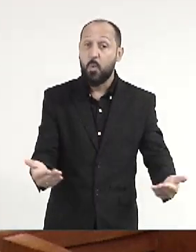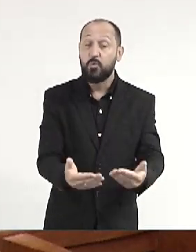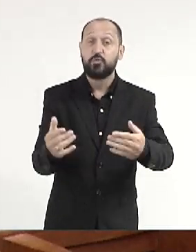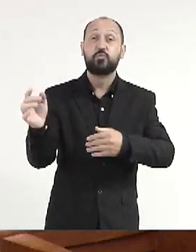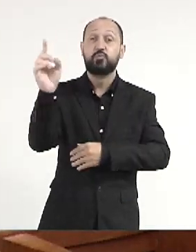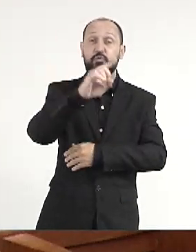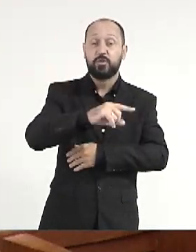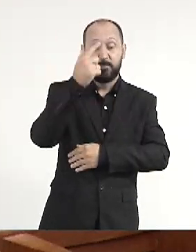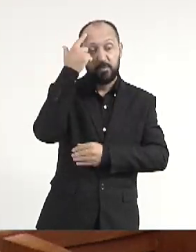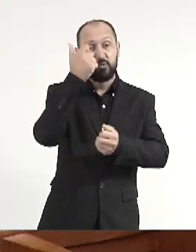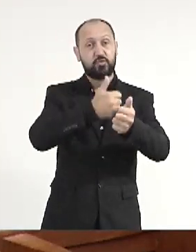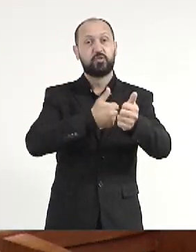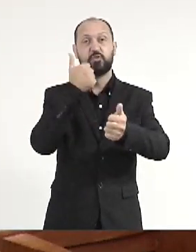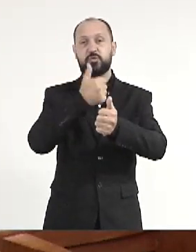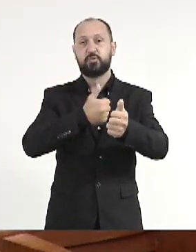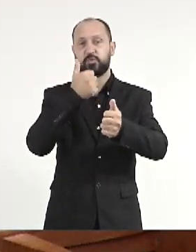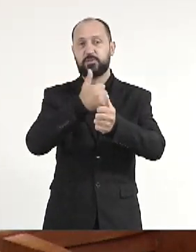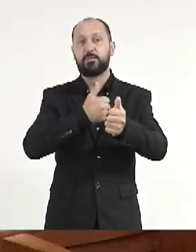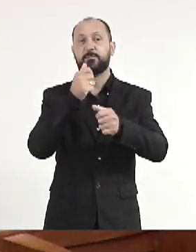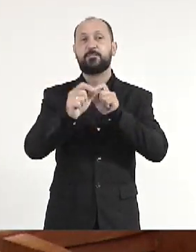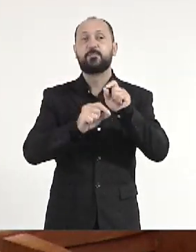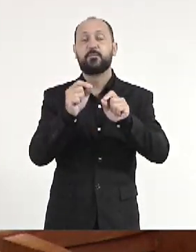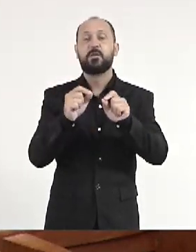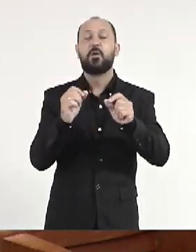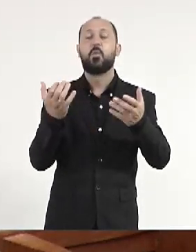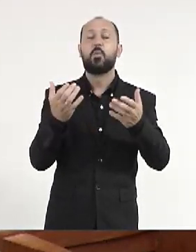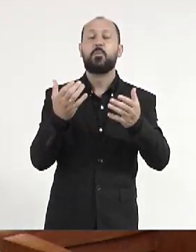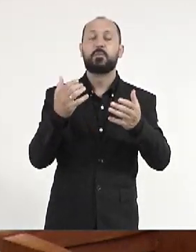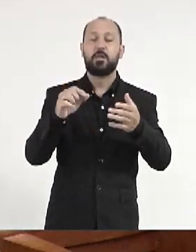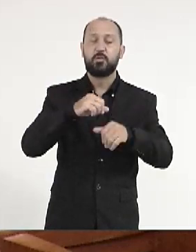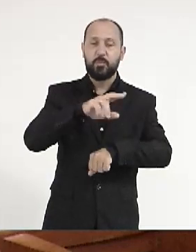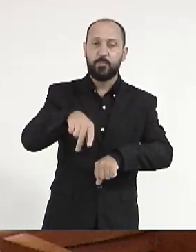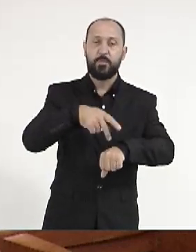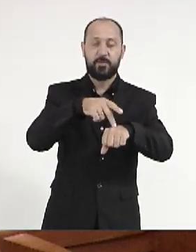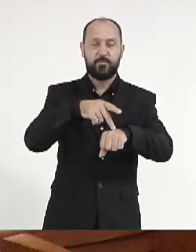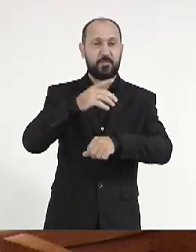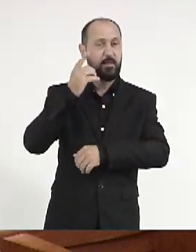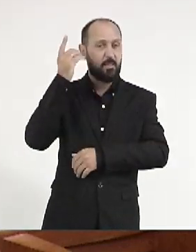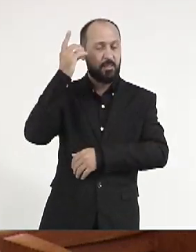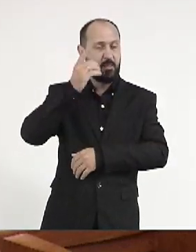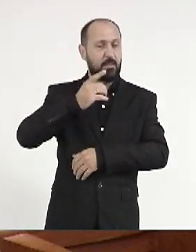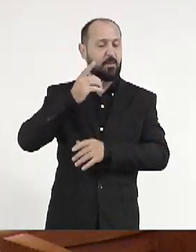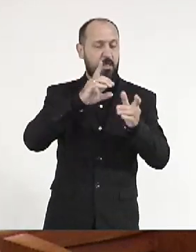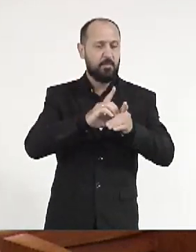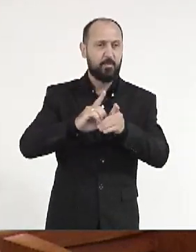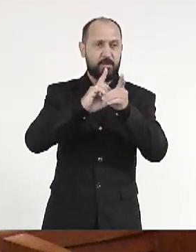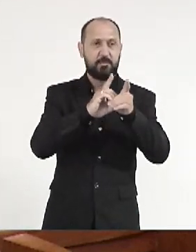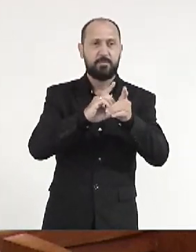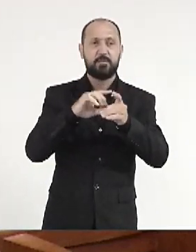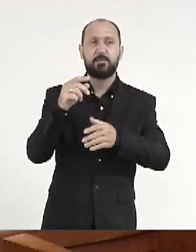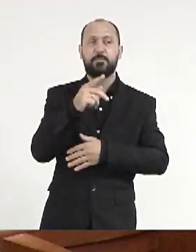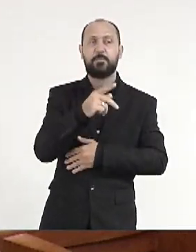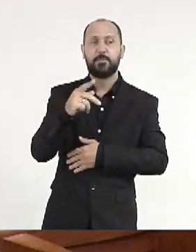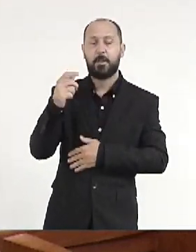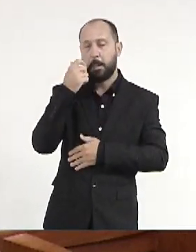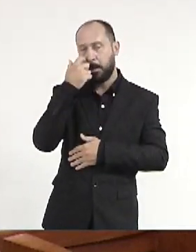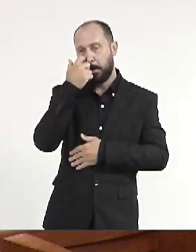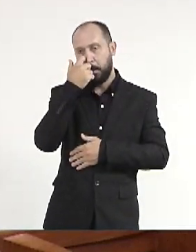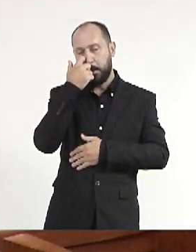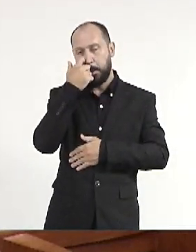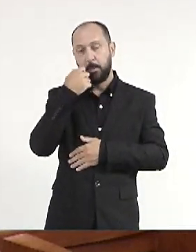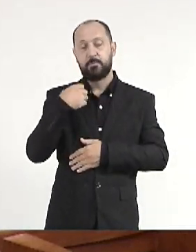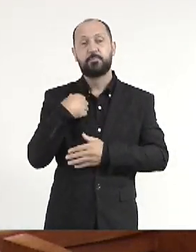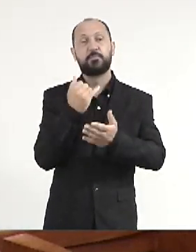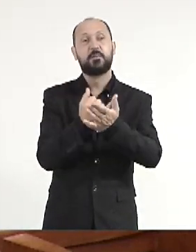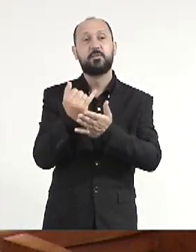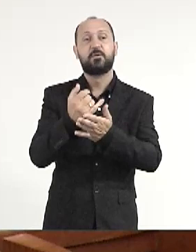um dia para a gente refletir sobre o que está acontecendo no país e sobre a democracia. Mas, presidente, eu me inscrevi aqui hoje, não era